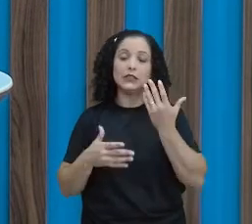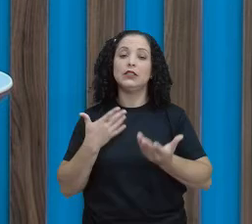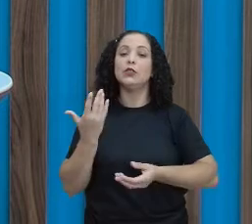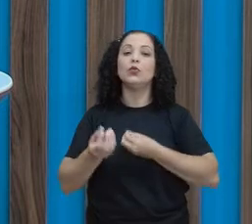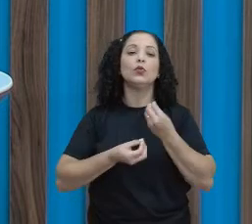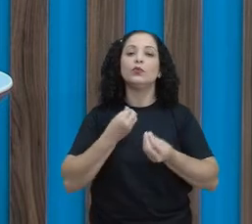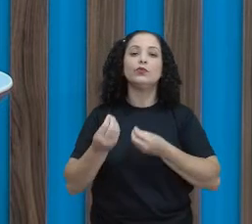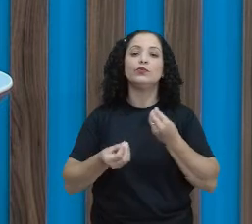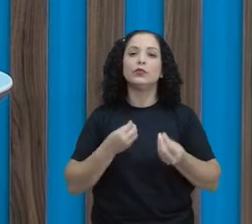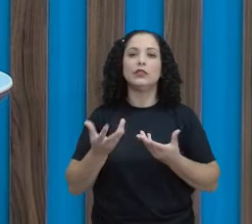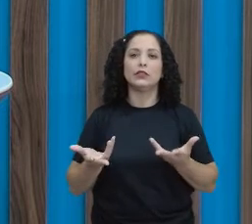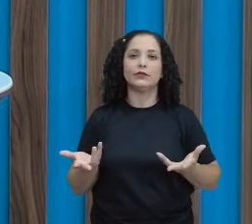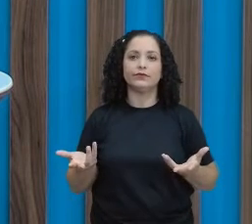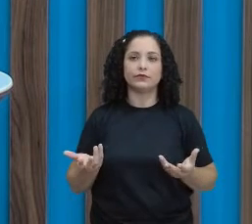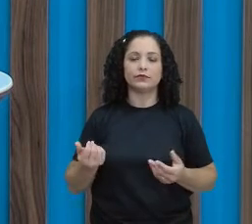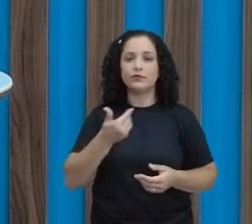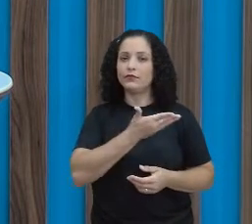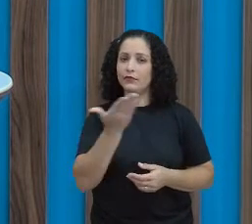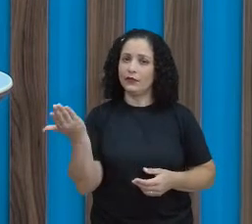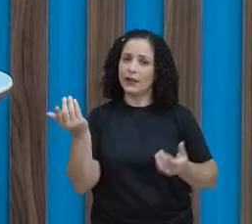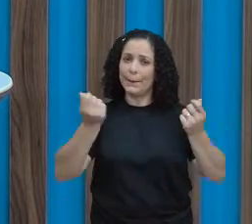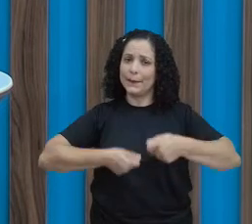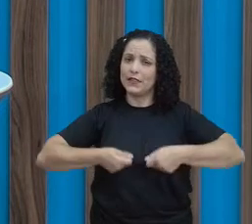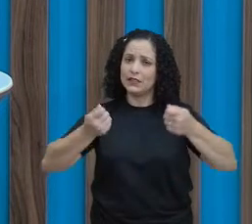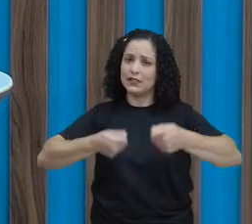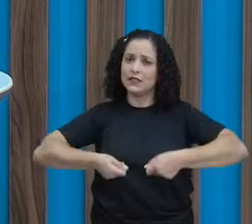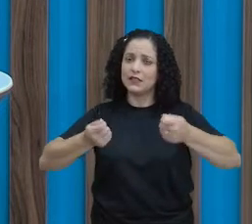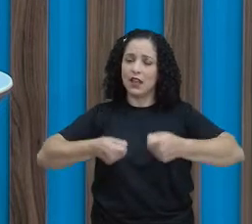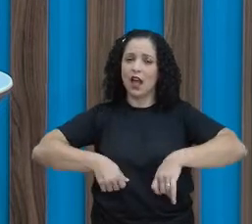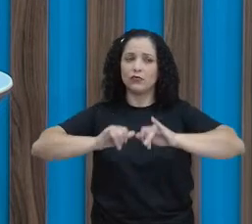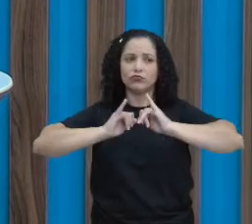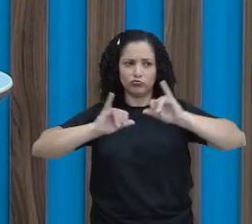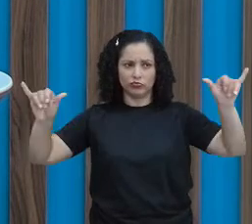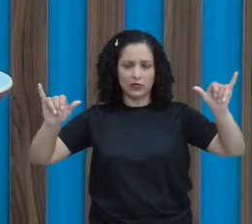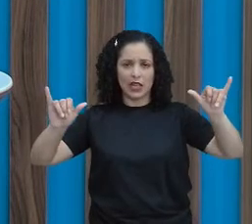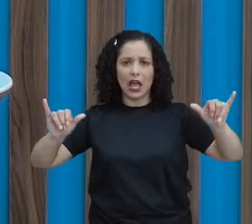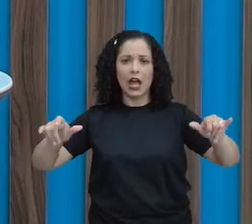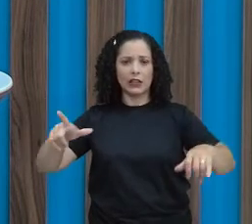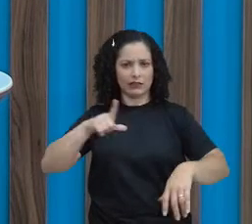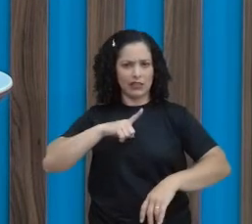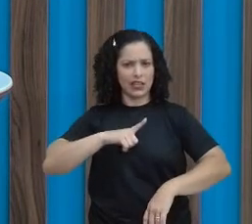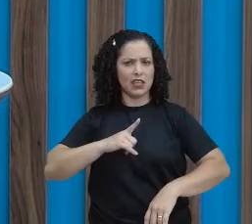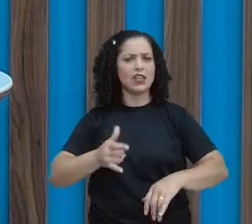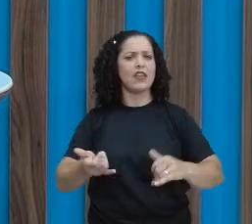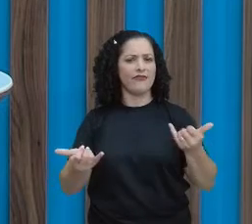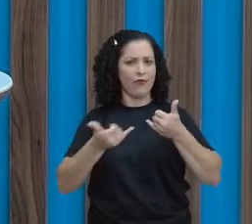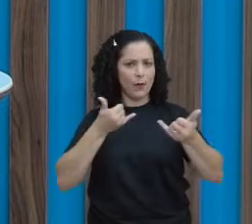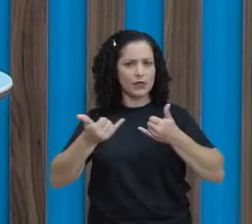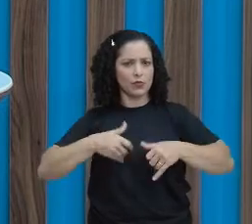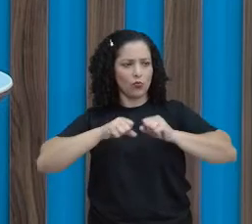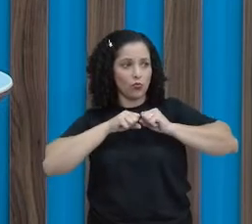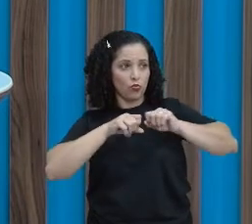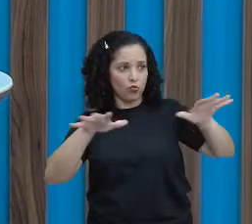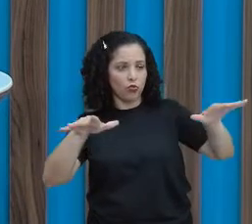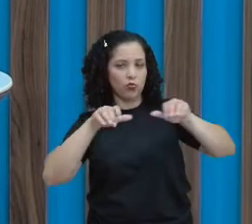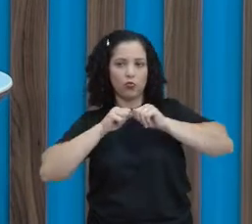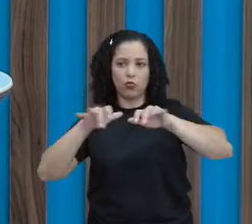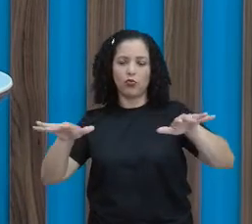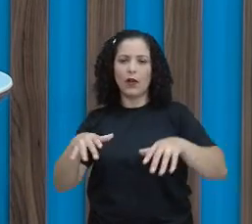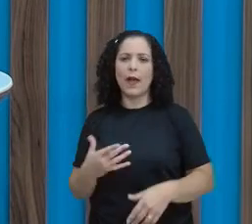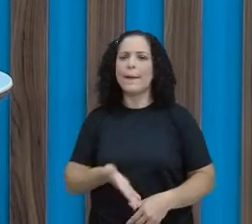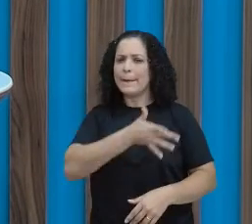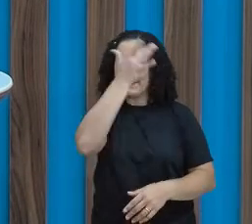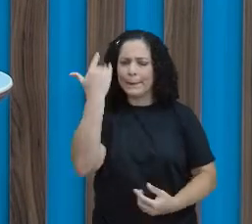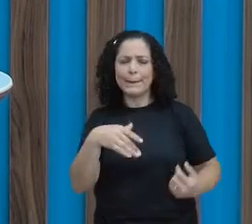vale salientar aqui é que vocês também são propagadores dessa informação. E quando alguém perguntar a vocês que símbolo